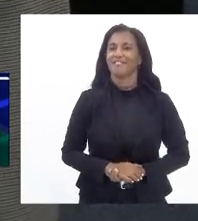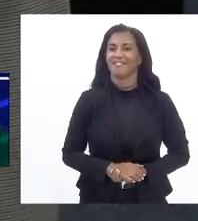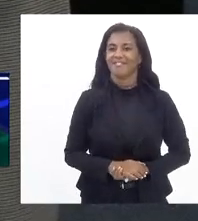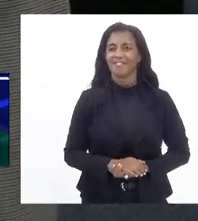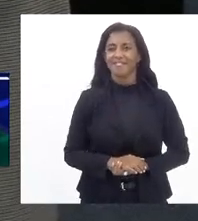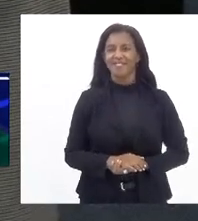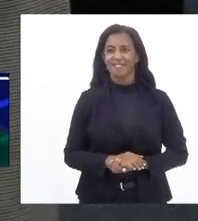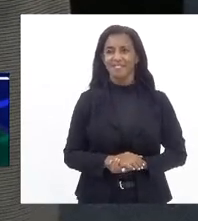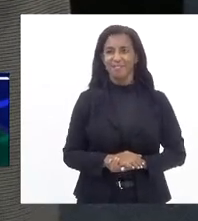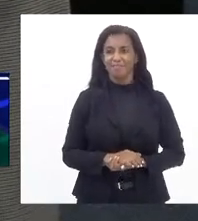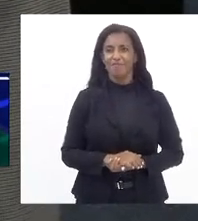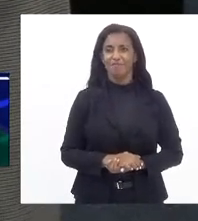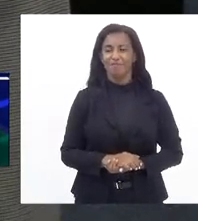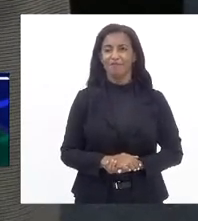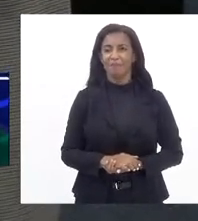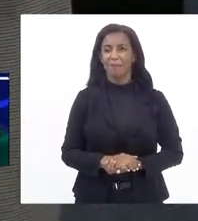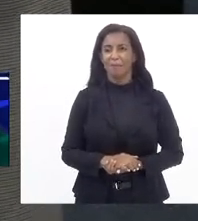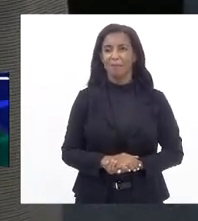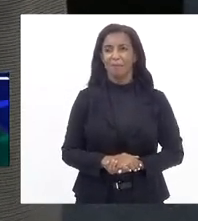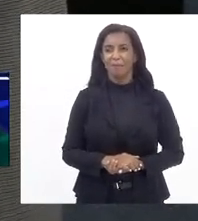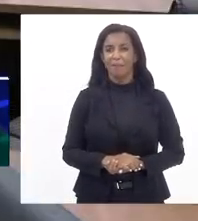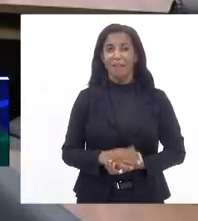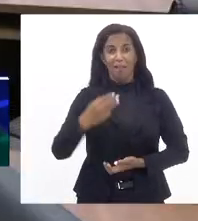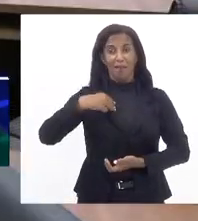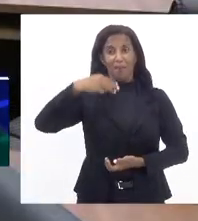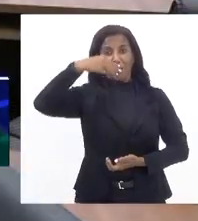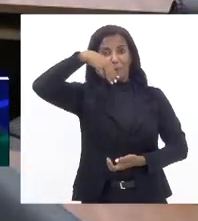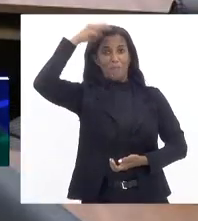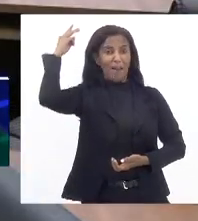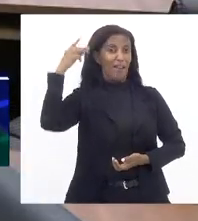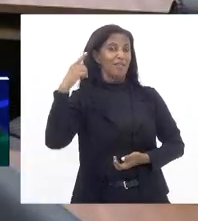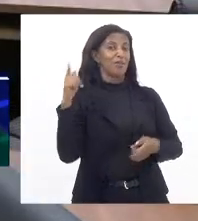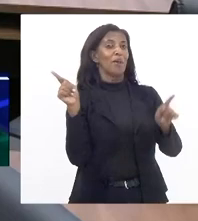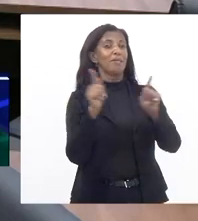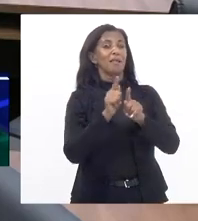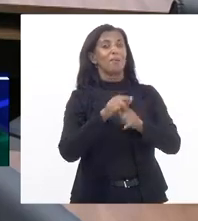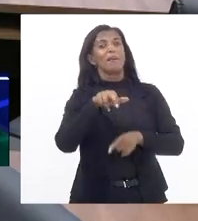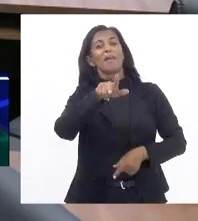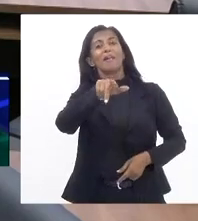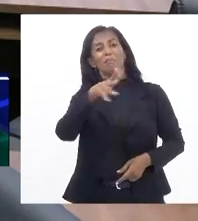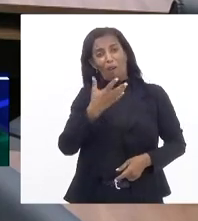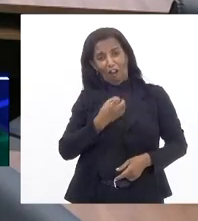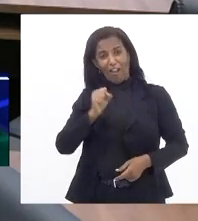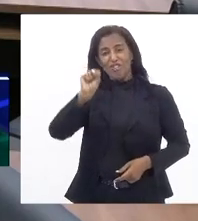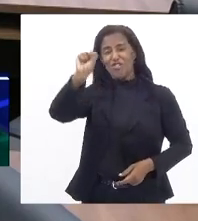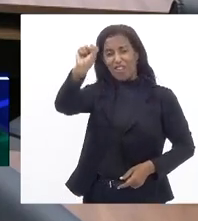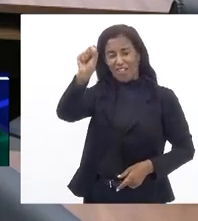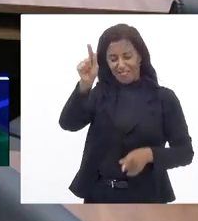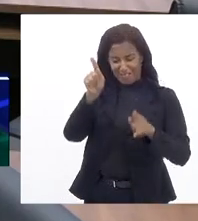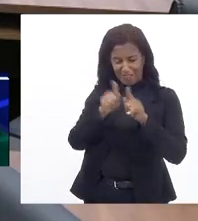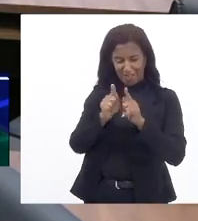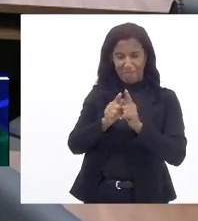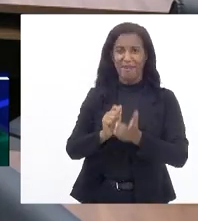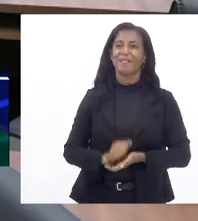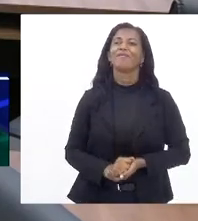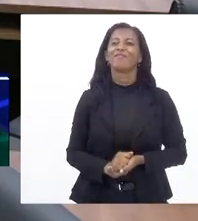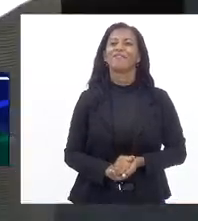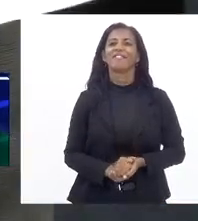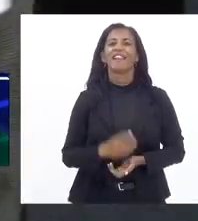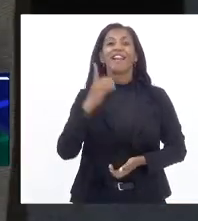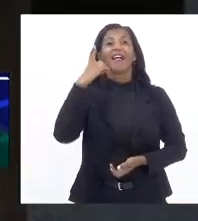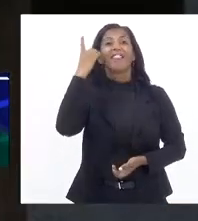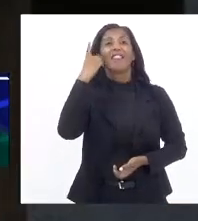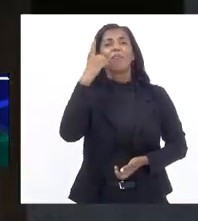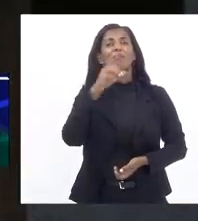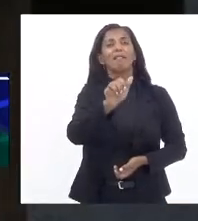sou sou irmão de axé também, pode ficar tranquilo. Ah, deputada Adriana Baltazar, me perdoe. Realmente foi a primeira